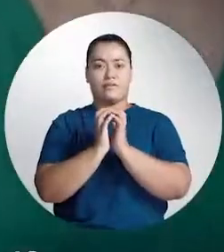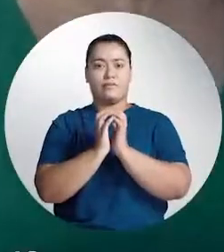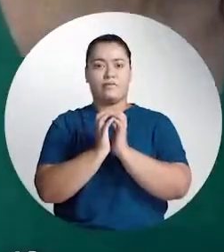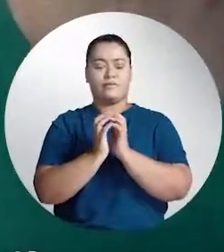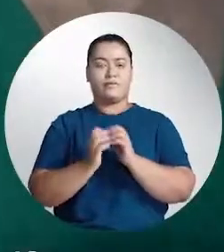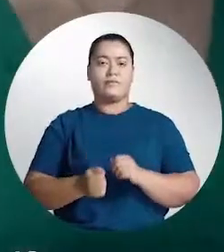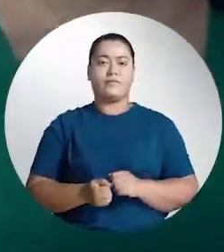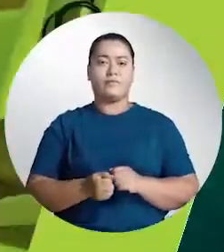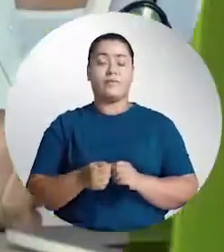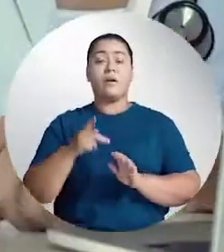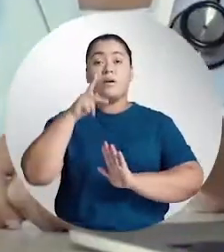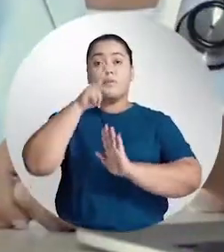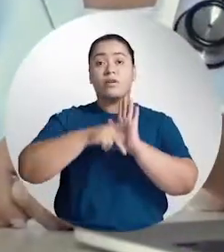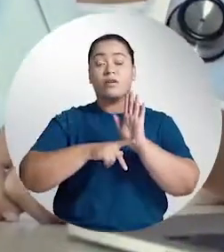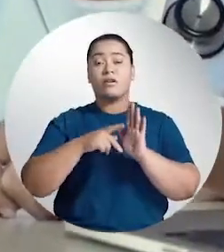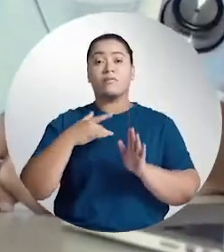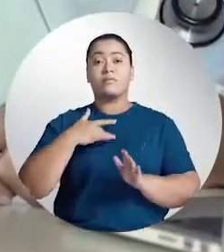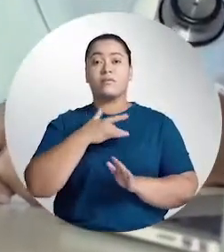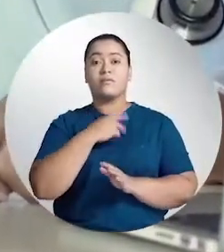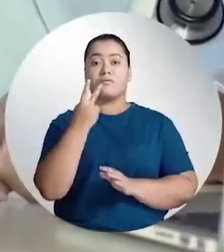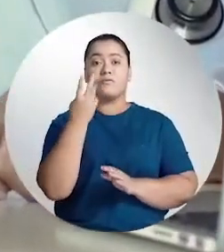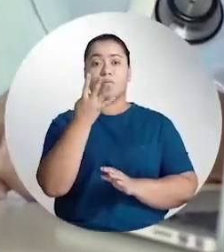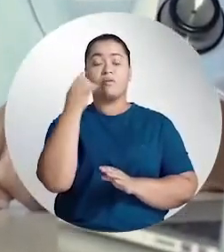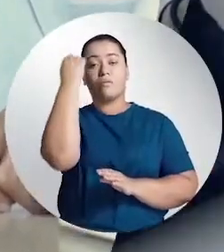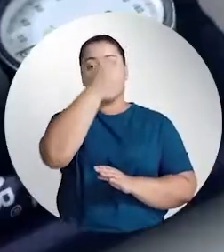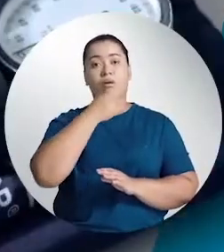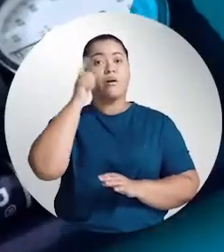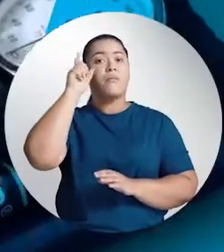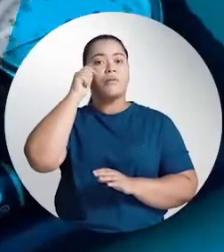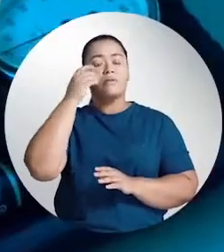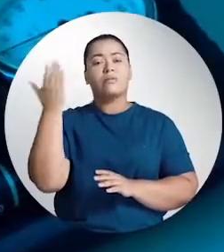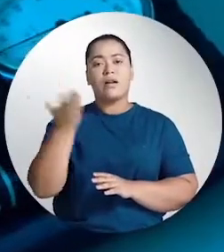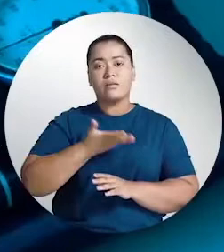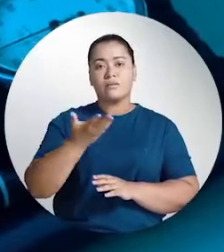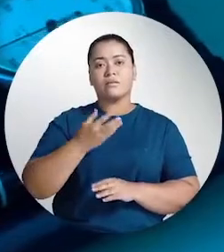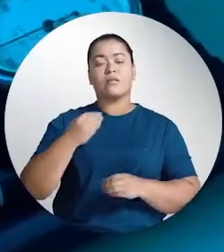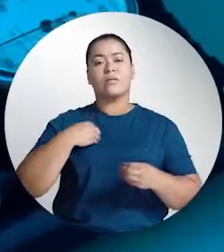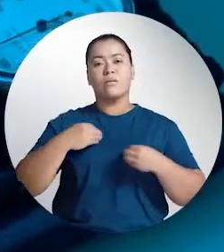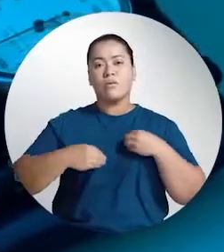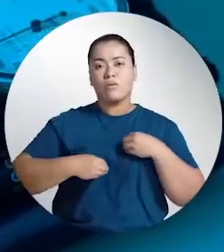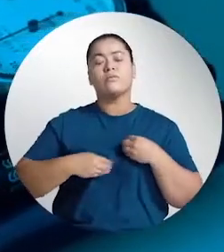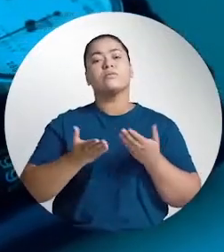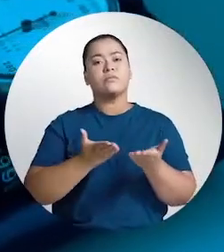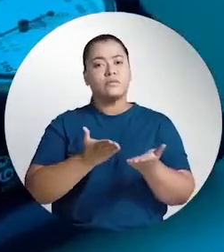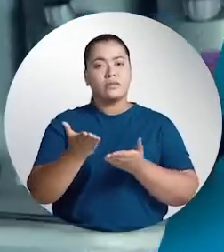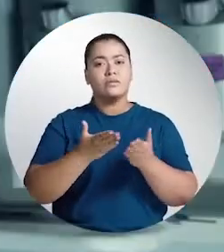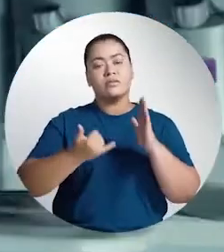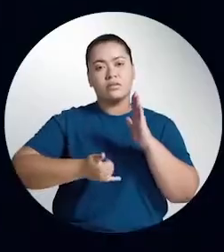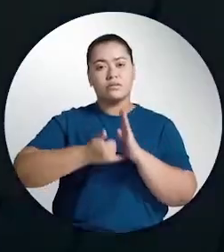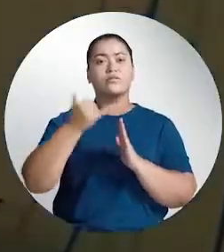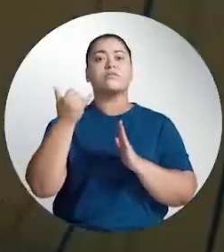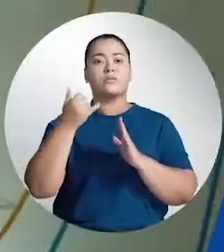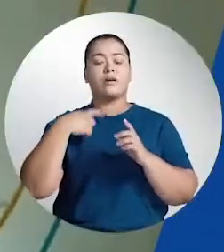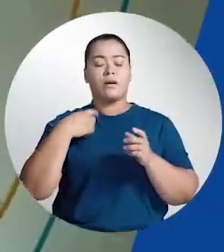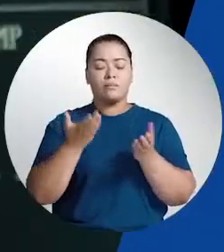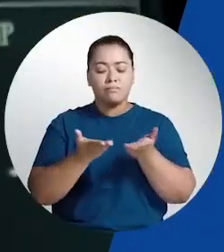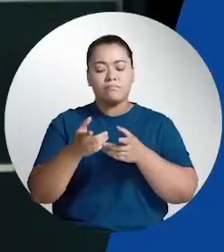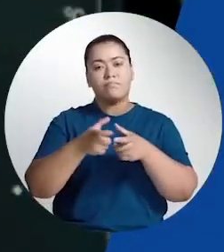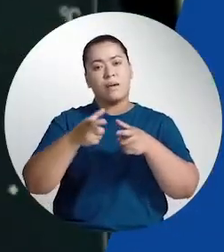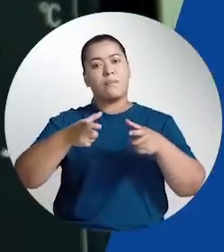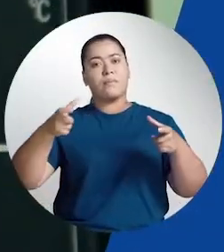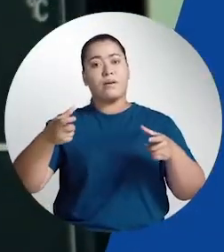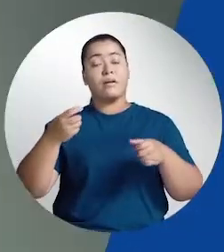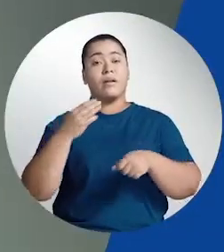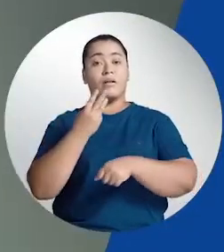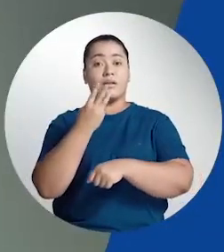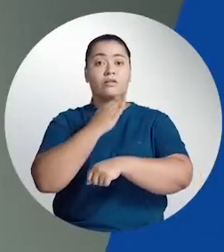o Recife. Com o programa Saúde 24 Horas, Mendonça vai acelerar as consultas, exames e cirurgias, com mutirões